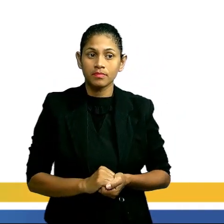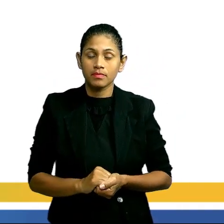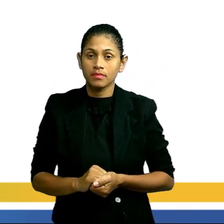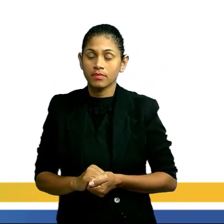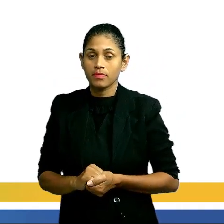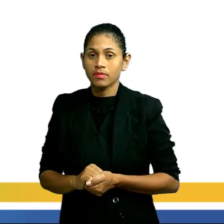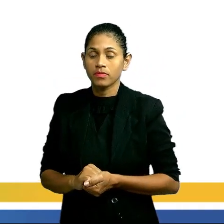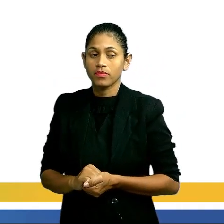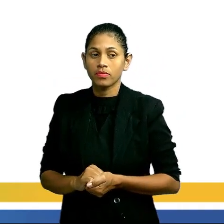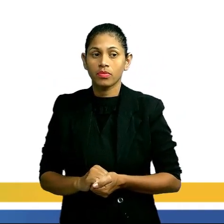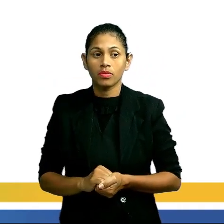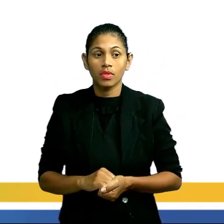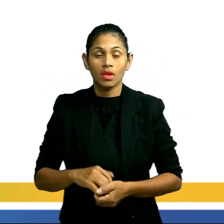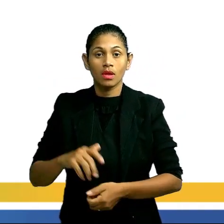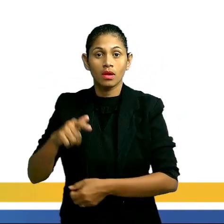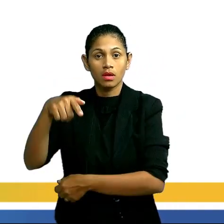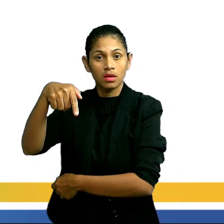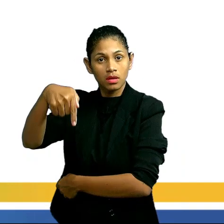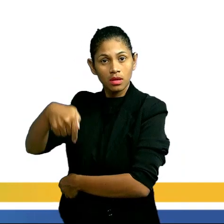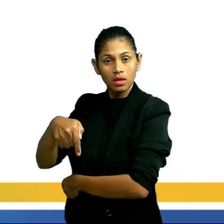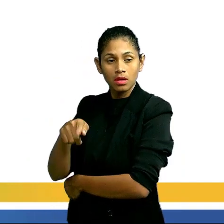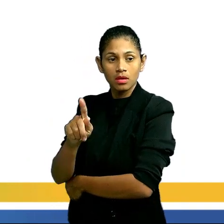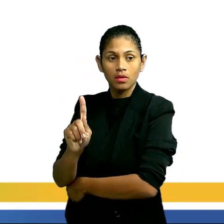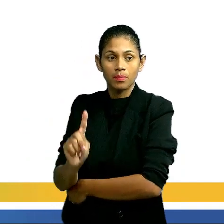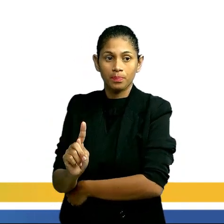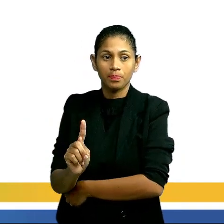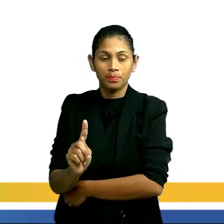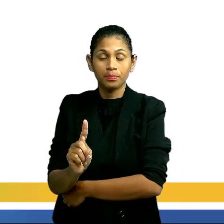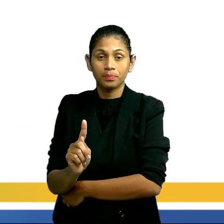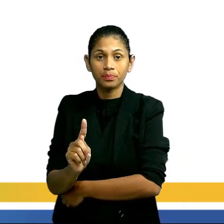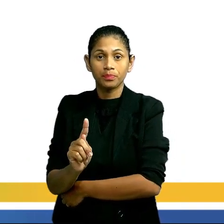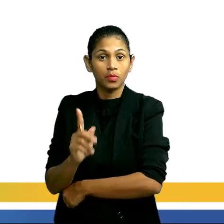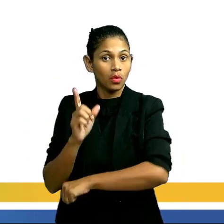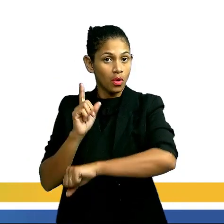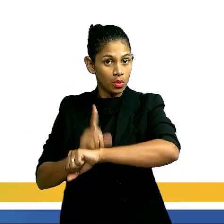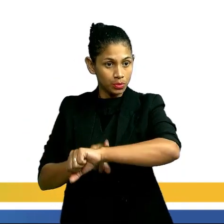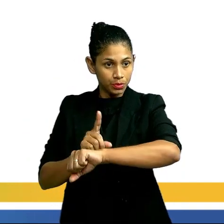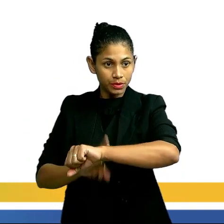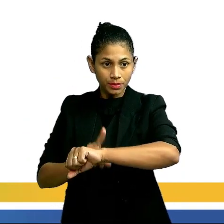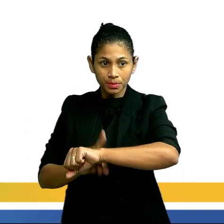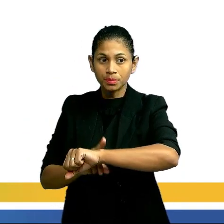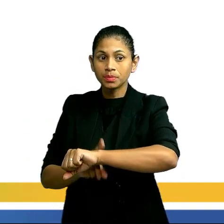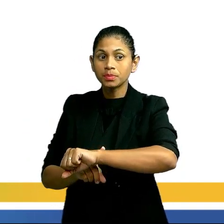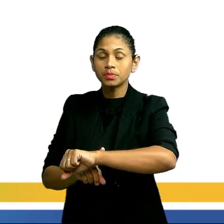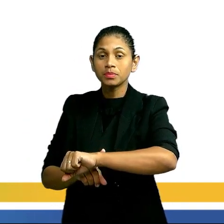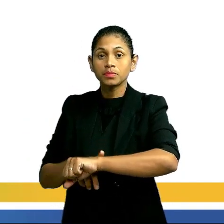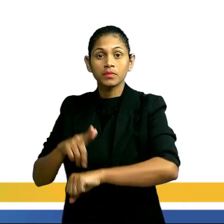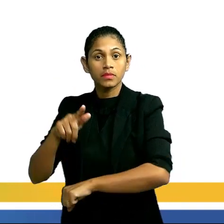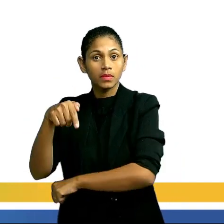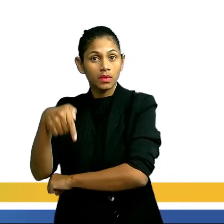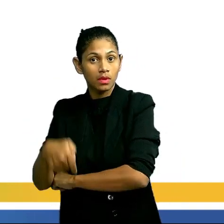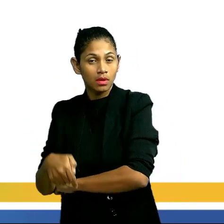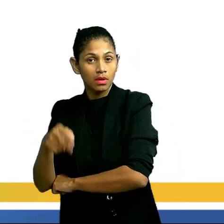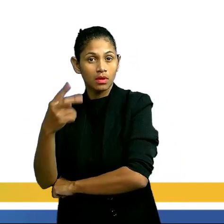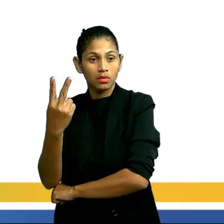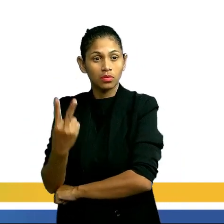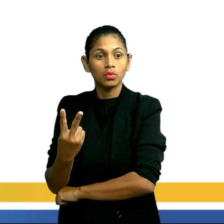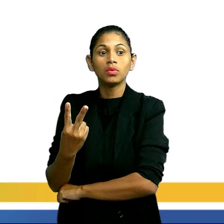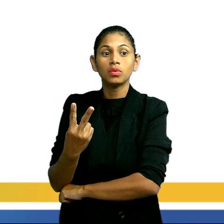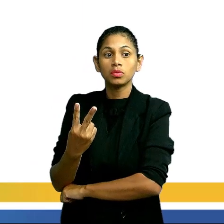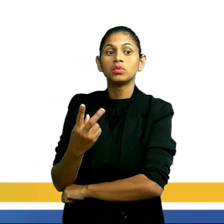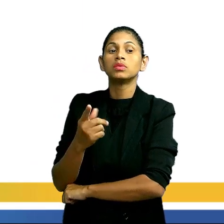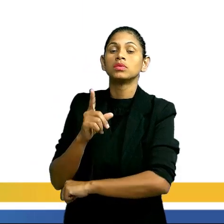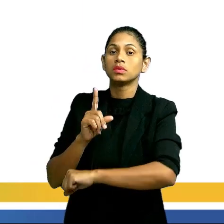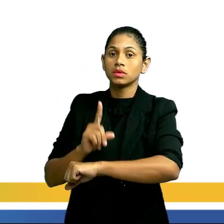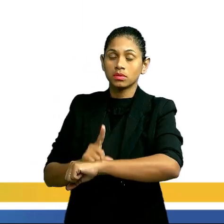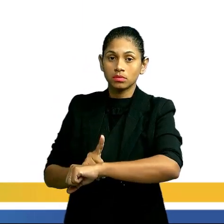Ó, sendo Q1 e Q2 as vazões em litros por minuto da torneira e do ralo. Então, Q1 é